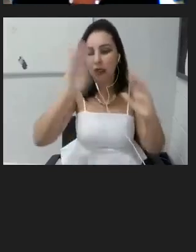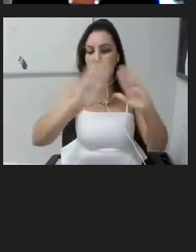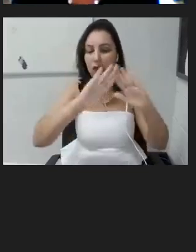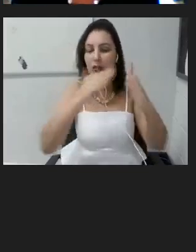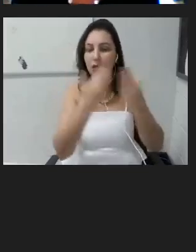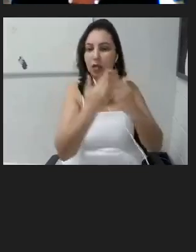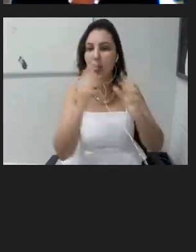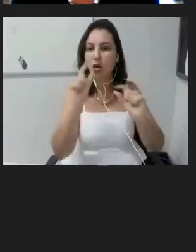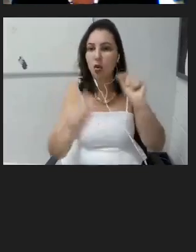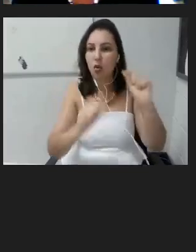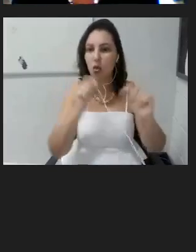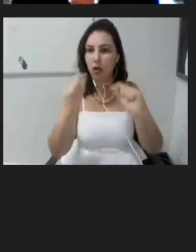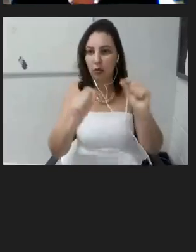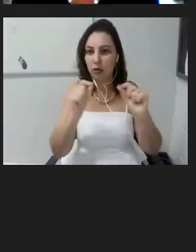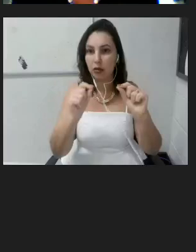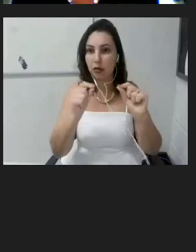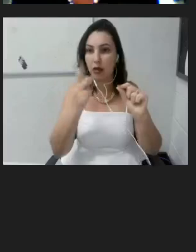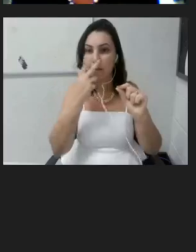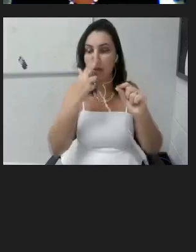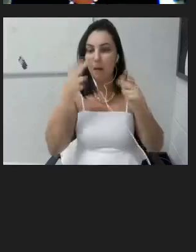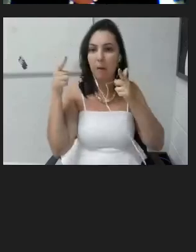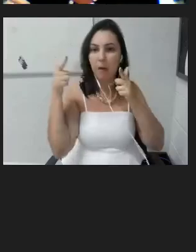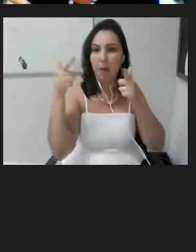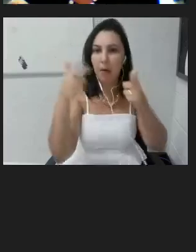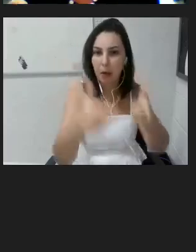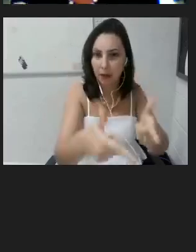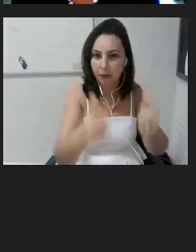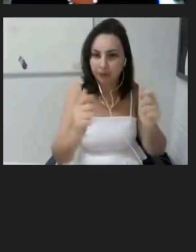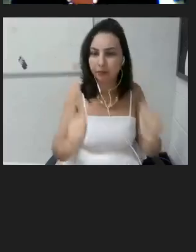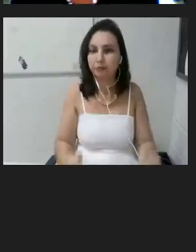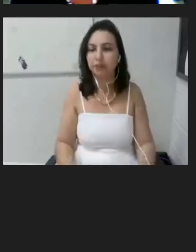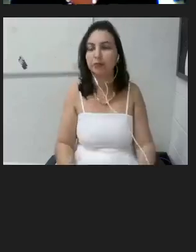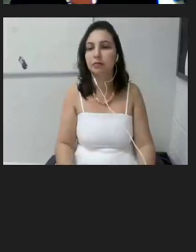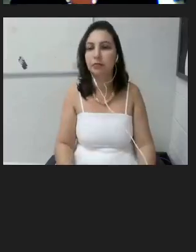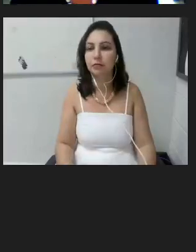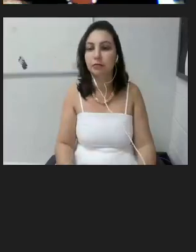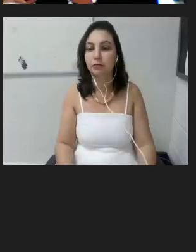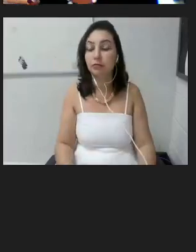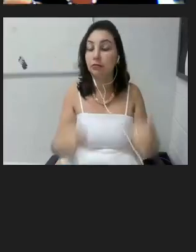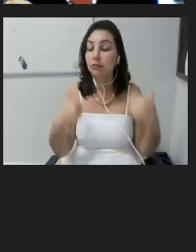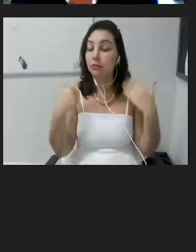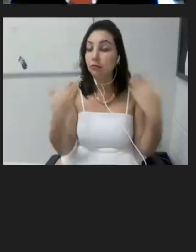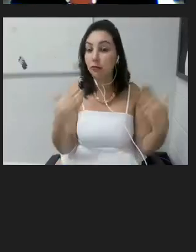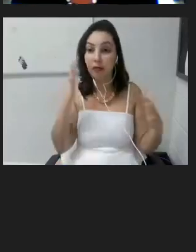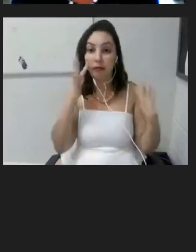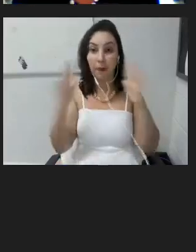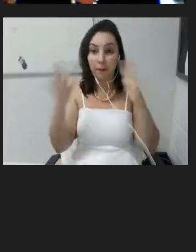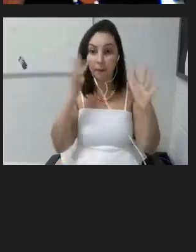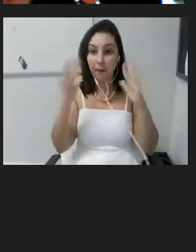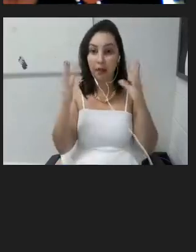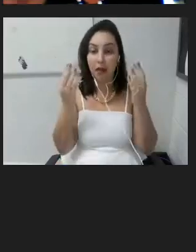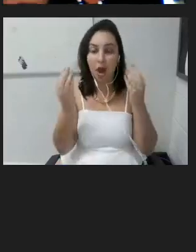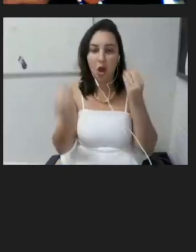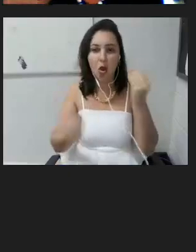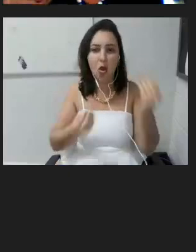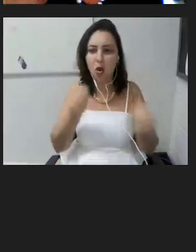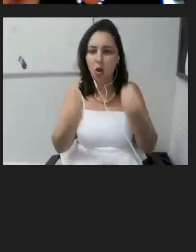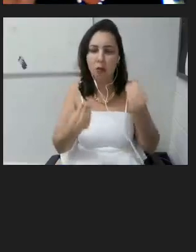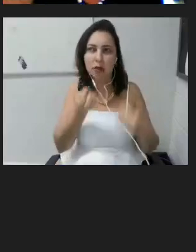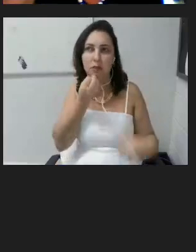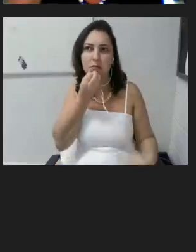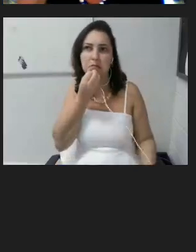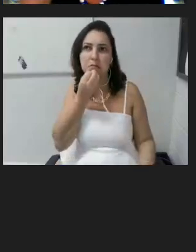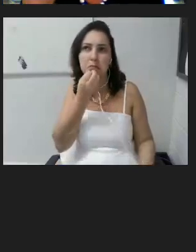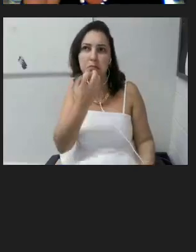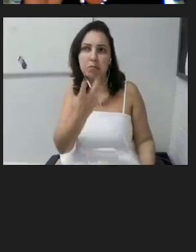como alvo de ataque. E aí a gente vai pensar um bem-estar